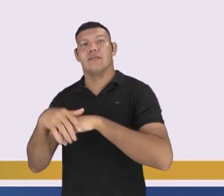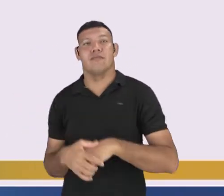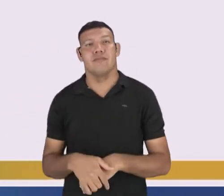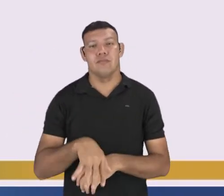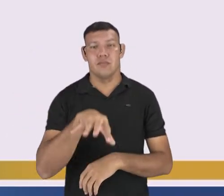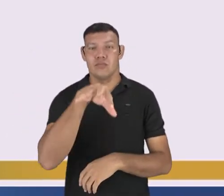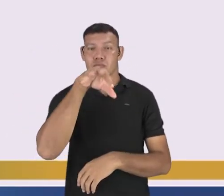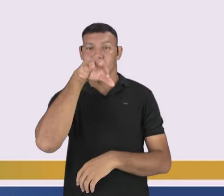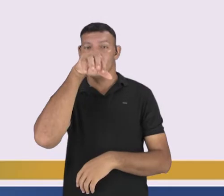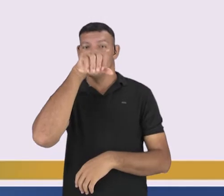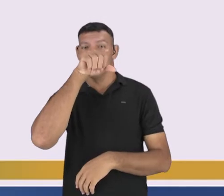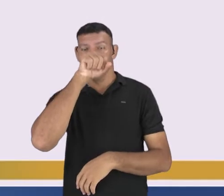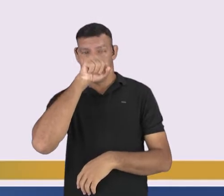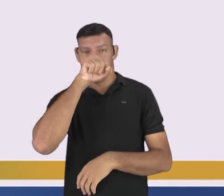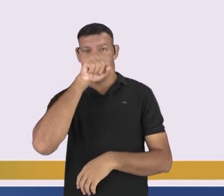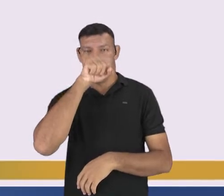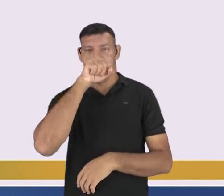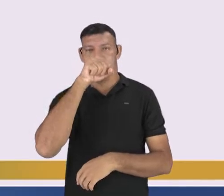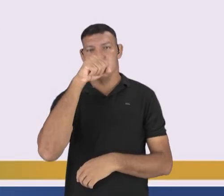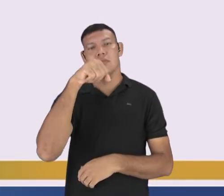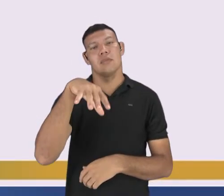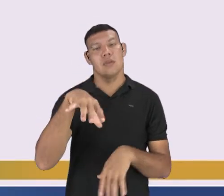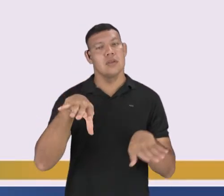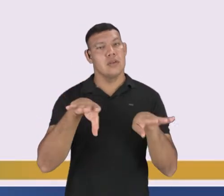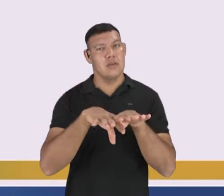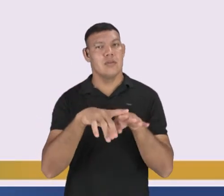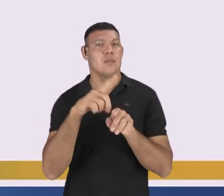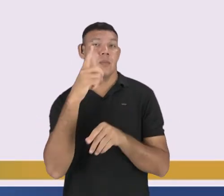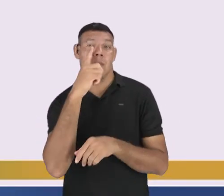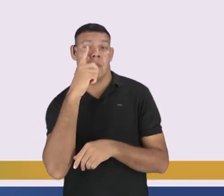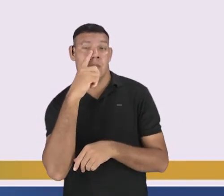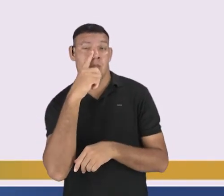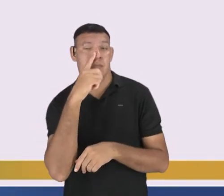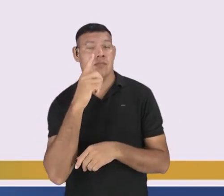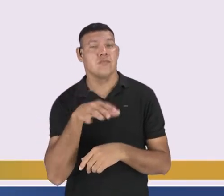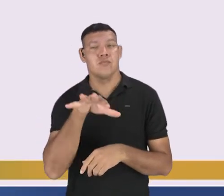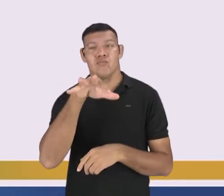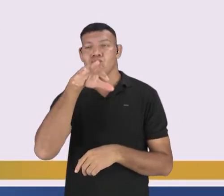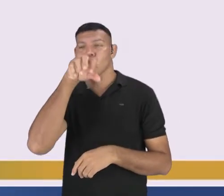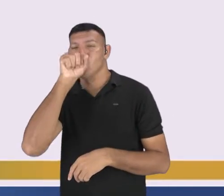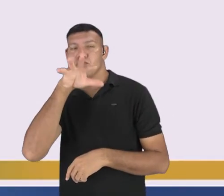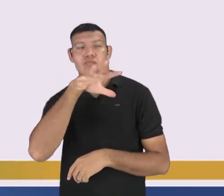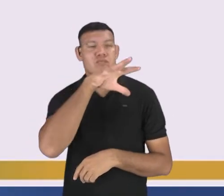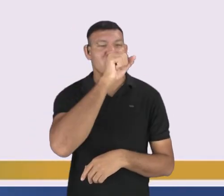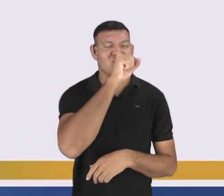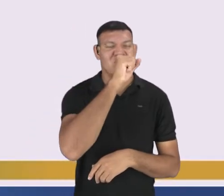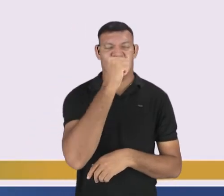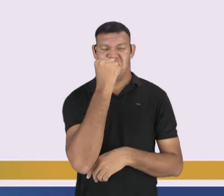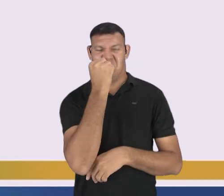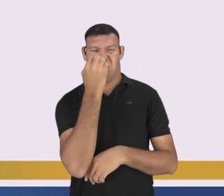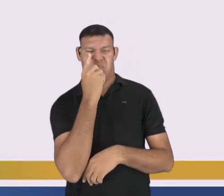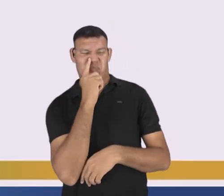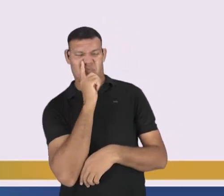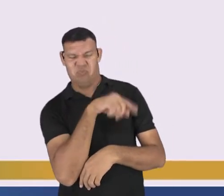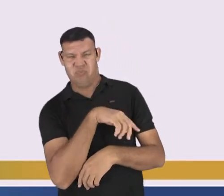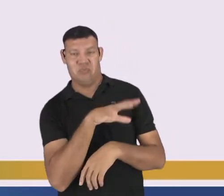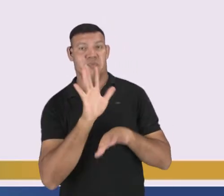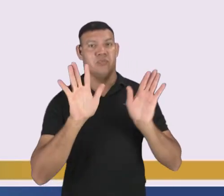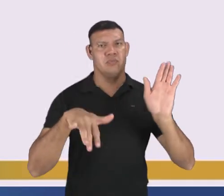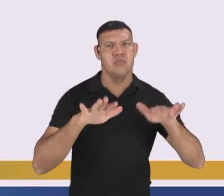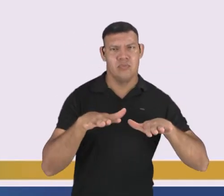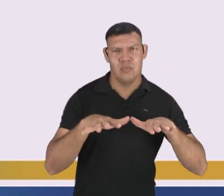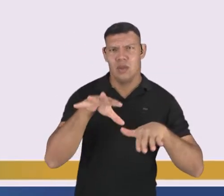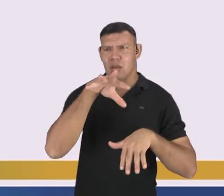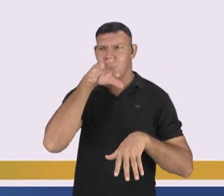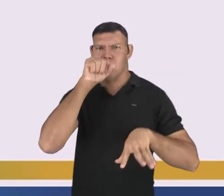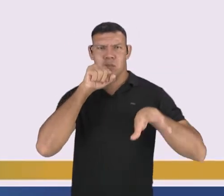principal, o órgão responsável pelo olfato é o nariz, ele é capaz de sentir o cheiro ou o odor das coisas. Dessa forma, o nariz capta